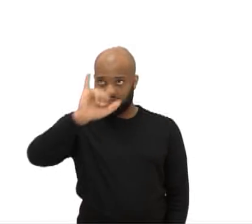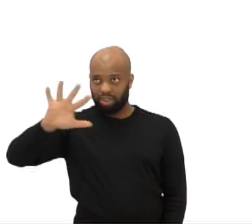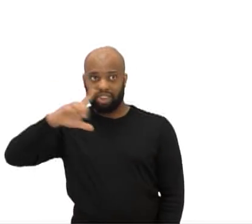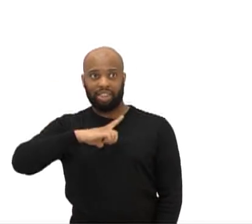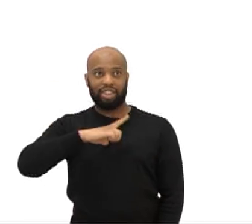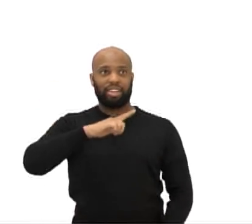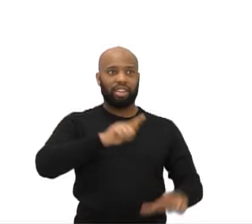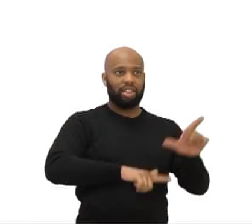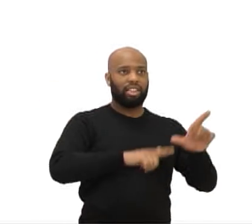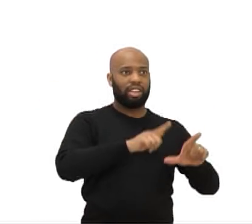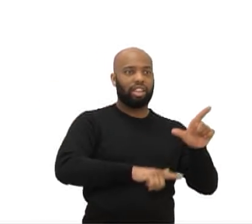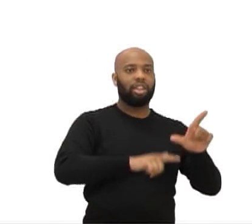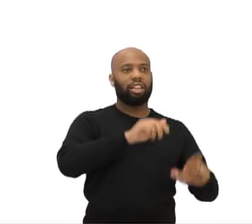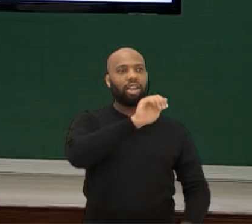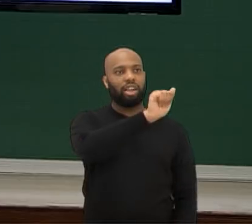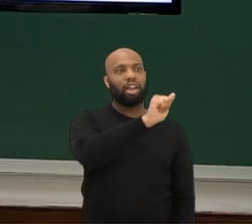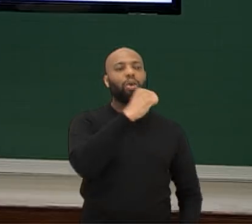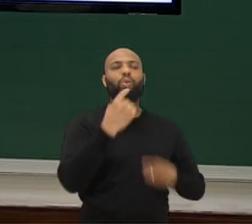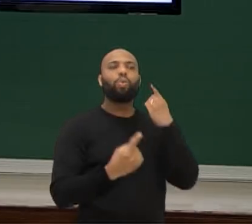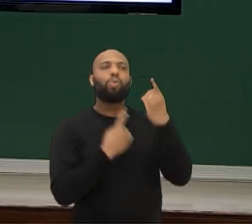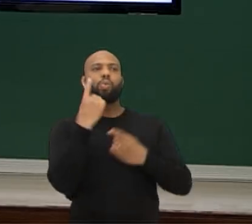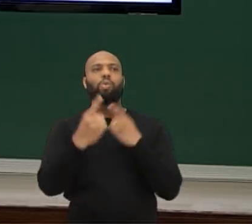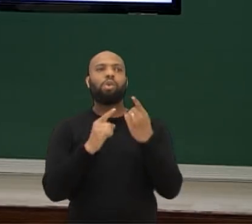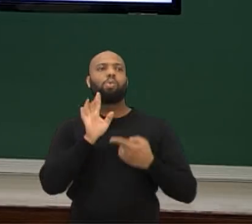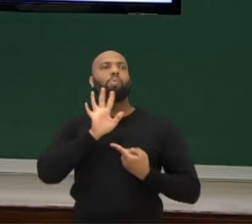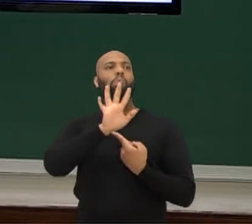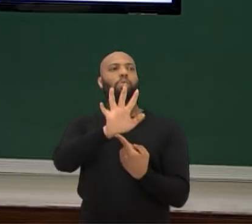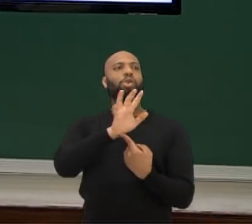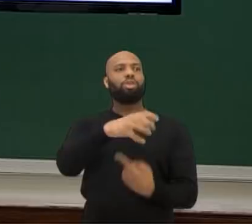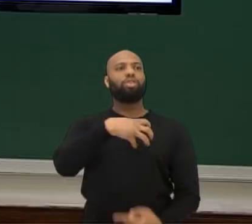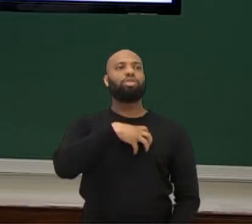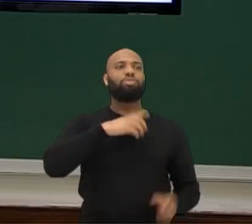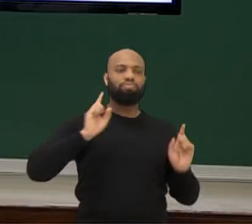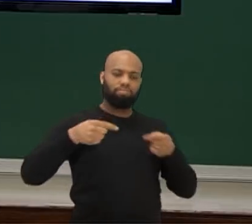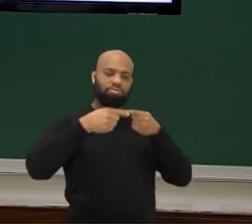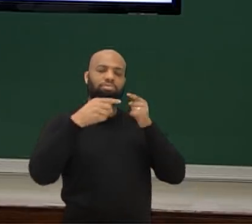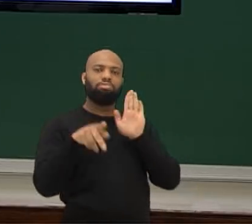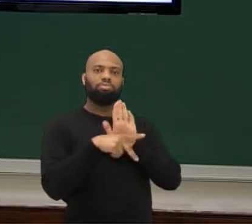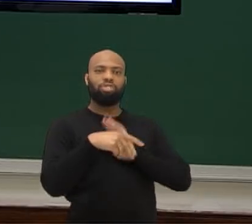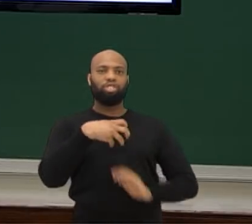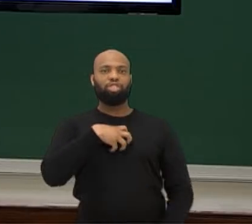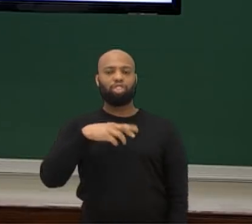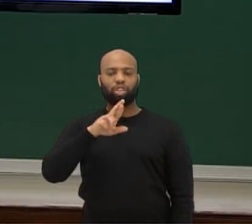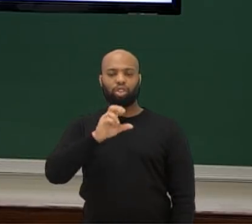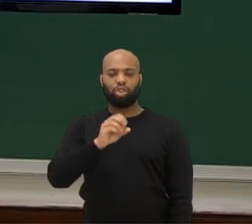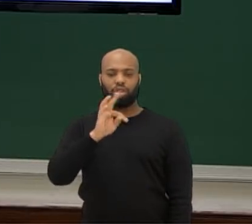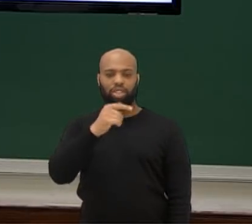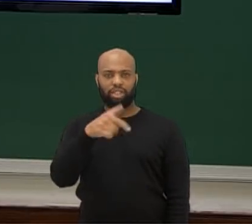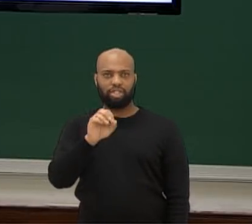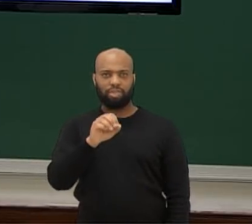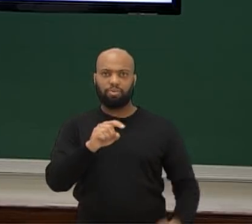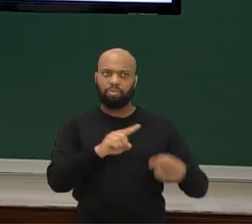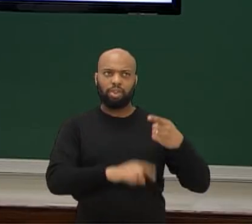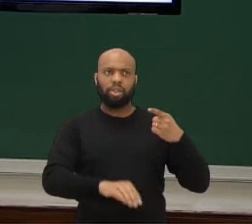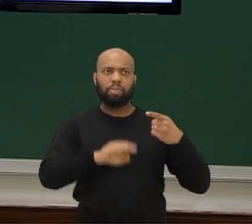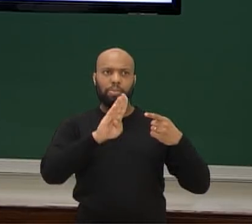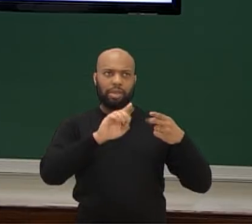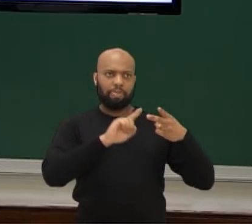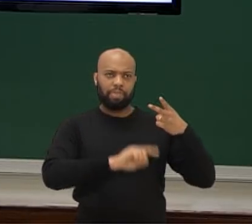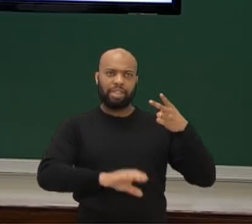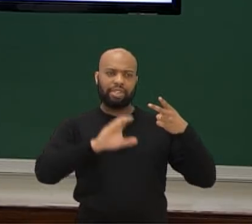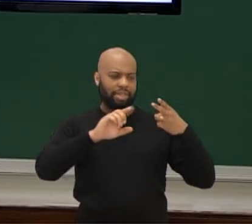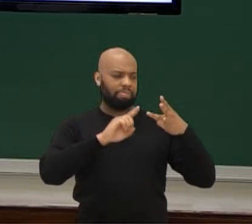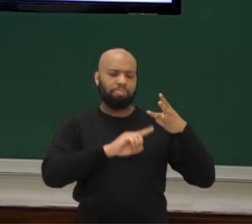a letra A. Qual dessas representa a rotação? A figura B, C ou